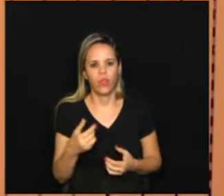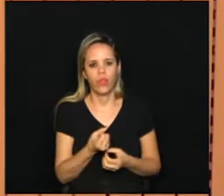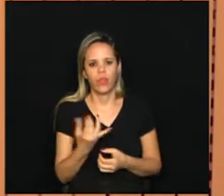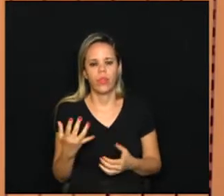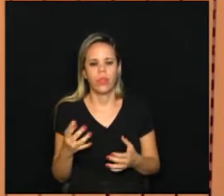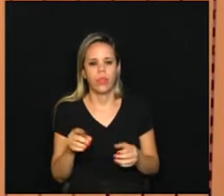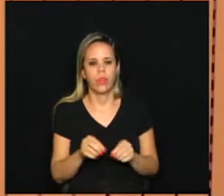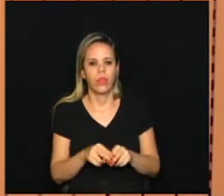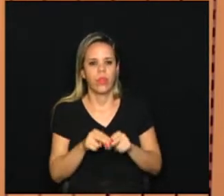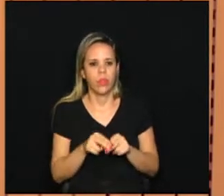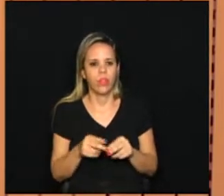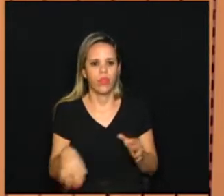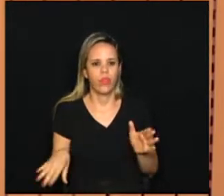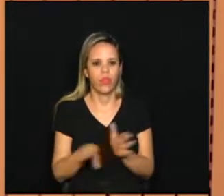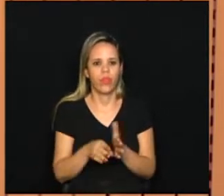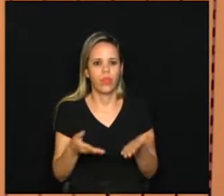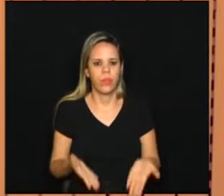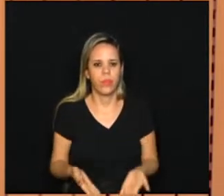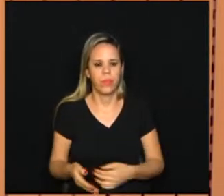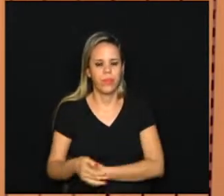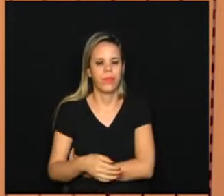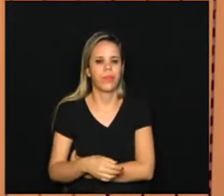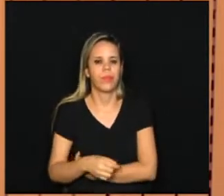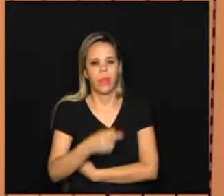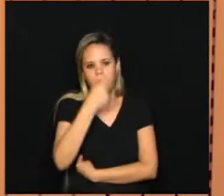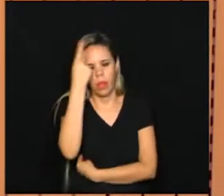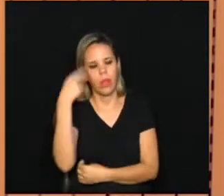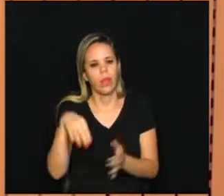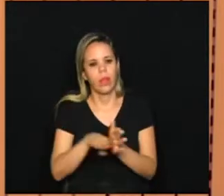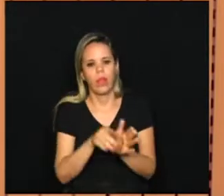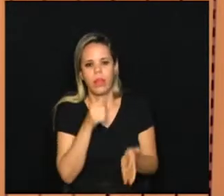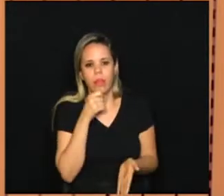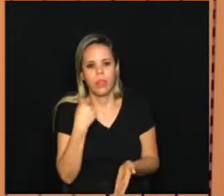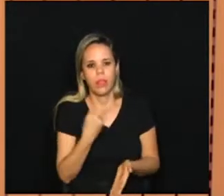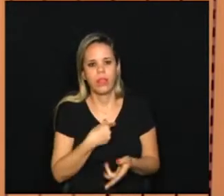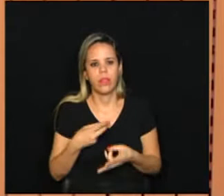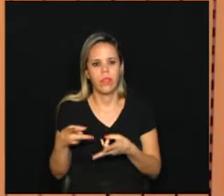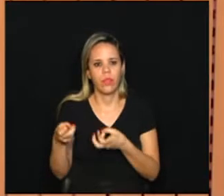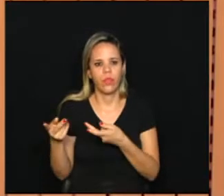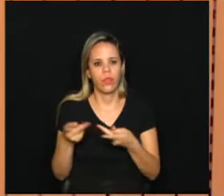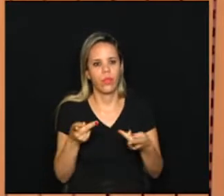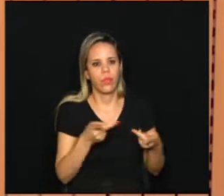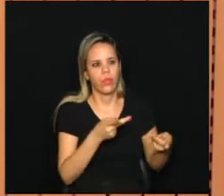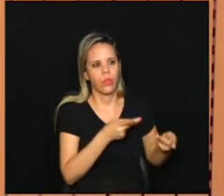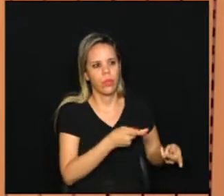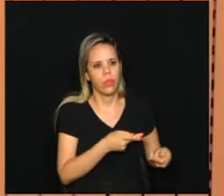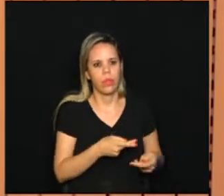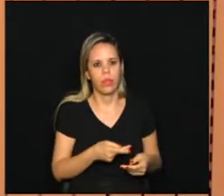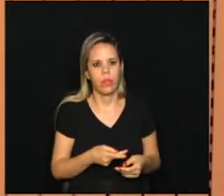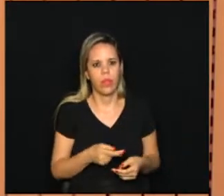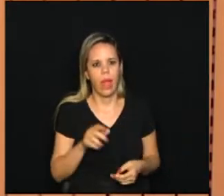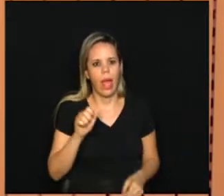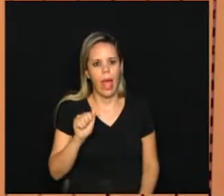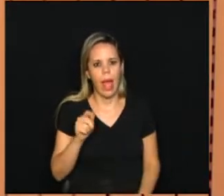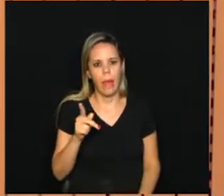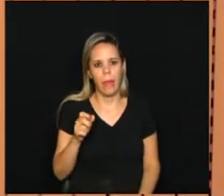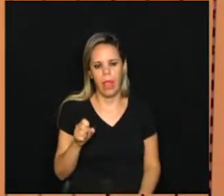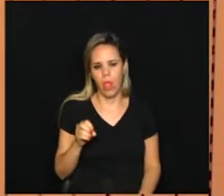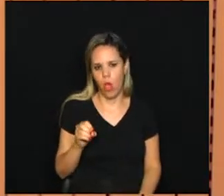proporções justamente porque chegou até a mídia. Mas e aqueles que não chegam? A gente fez o convite aqui para a POSP, né, para